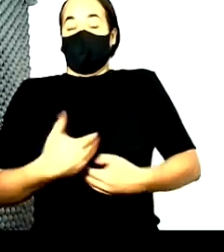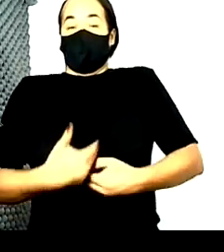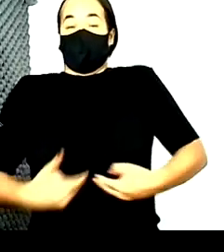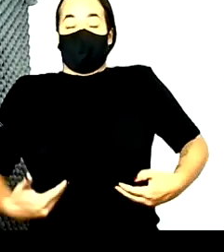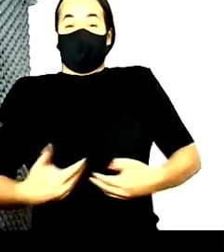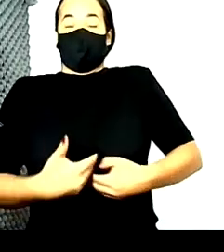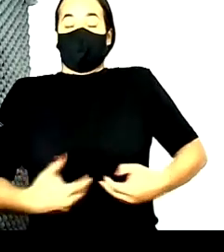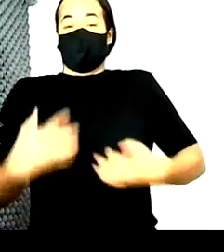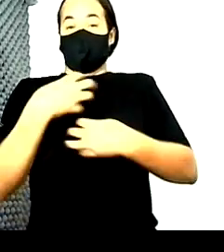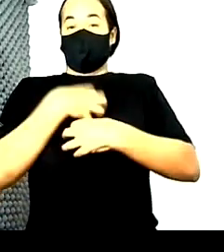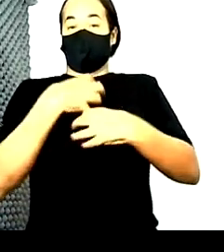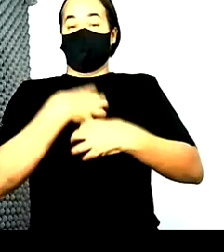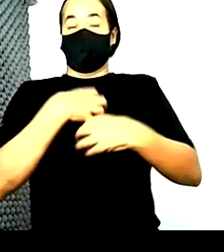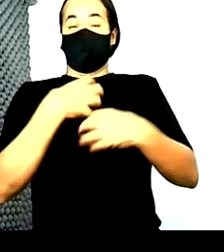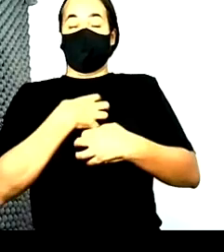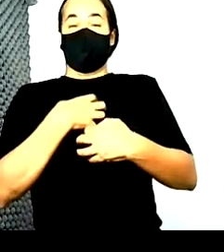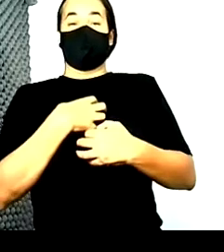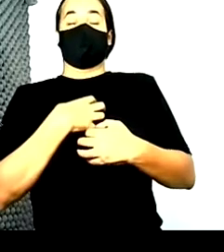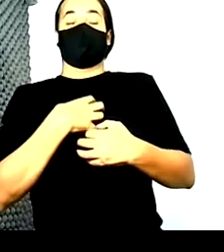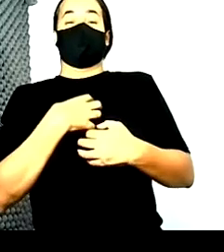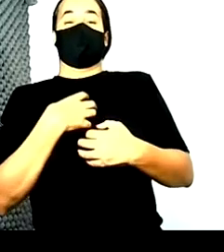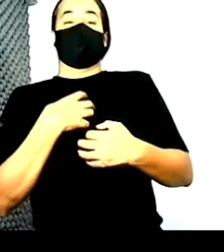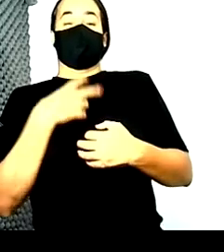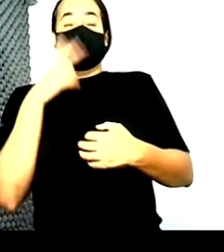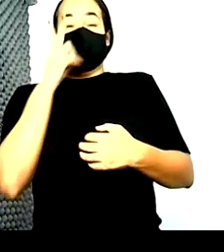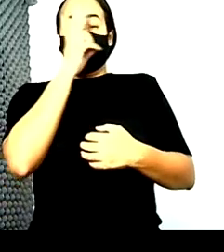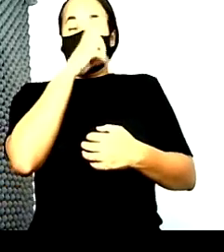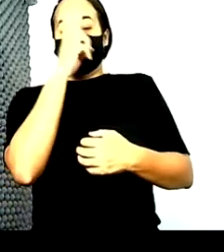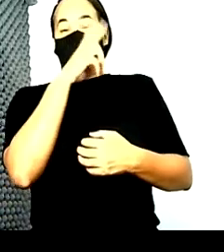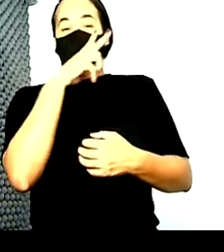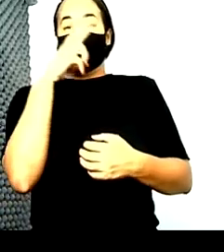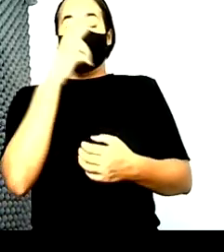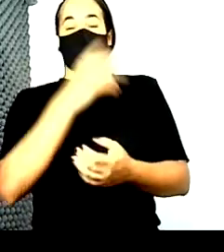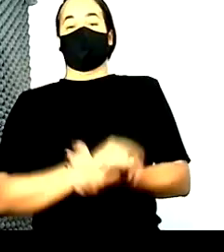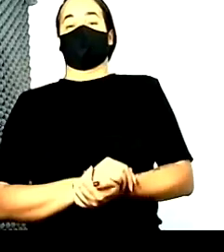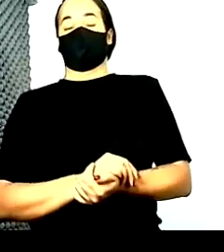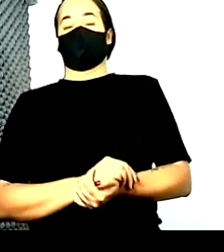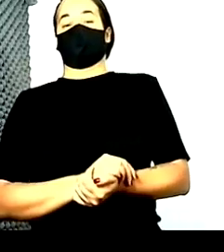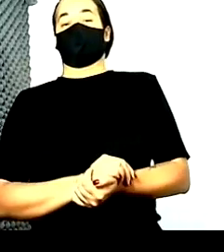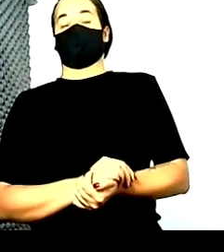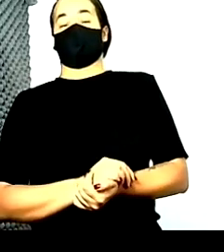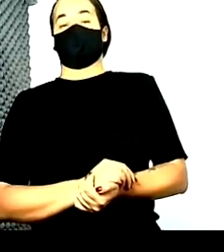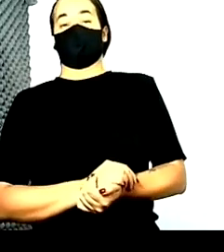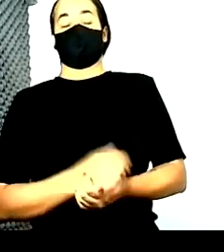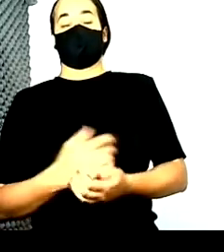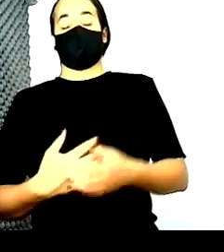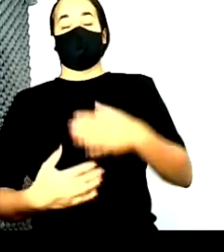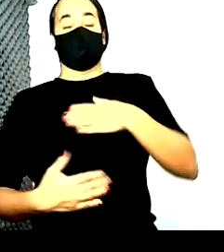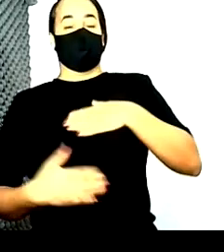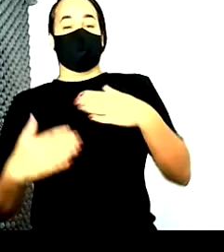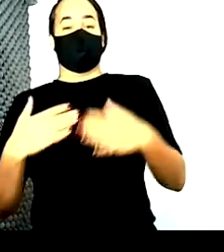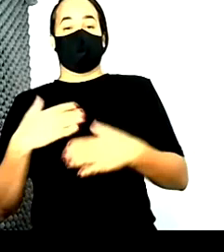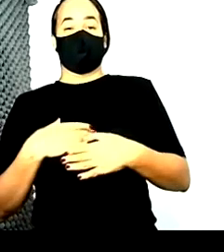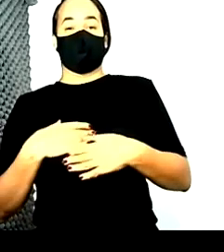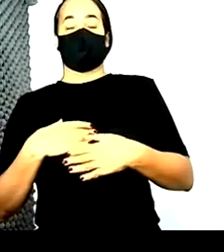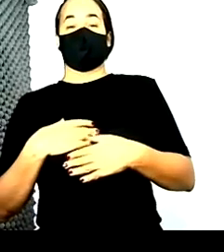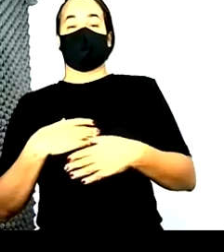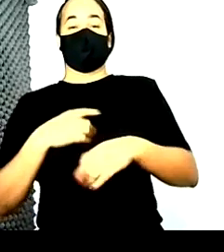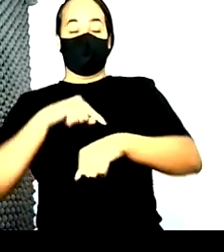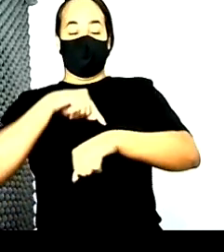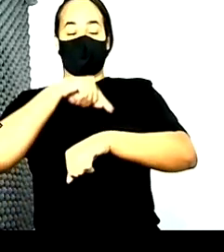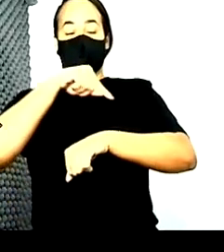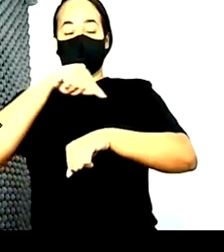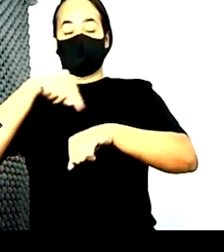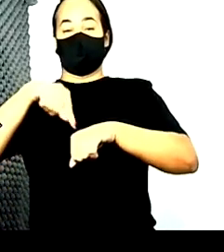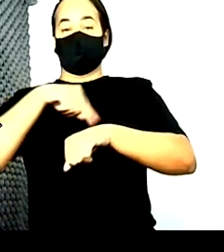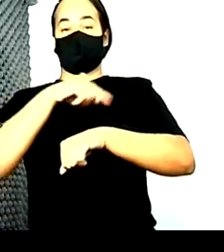começar a sentir enjoos. Então, é porque o glucagon, ele atuou aí e o organismo ficou muitas horas sem se alimentar, diminuindo